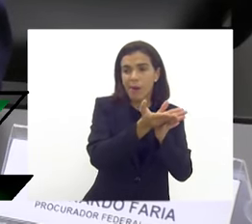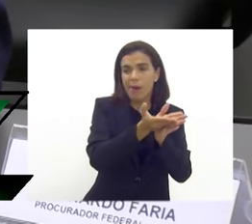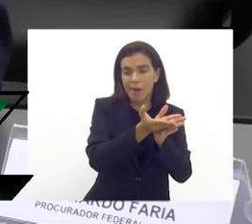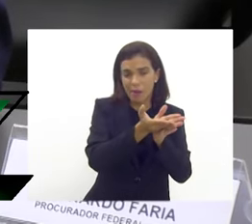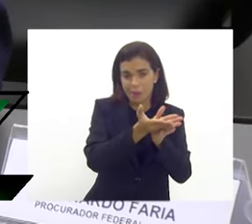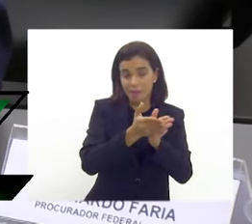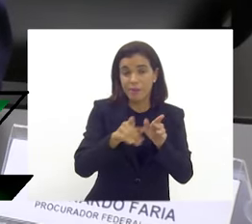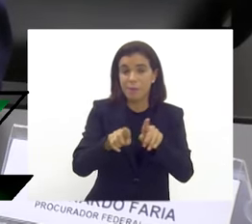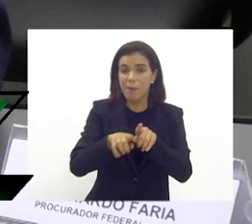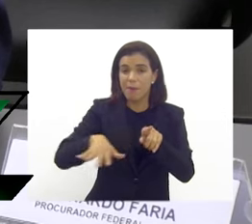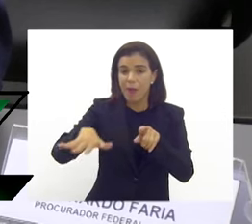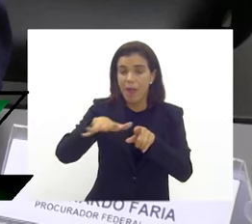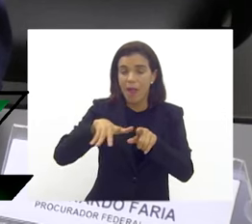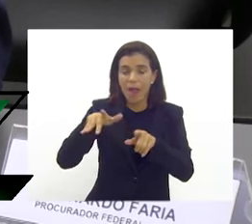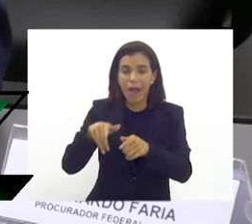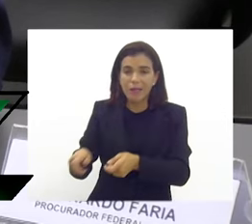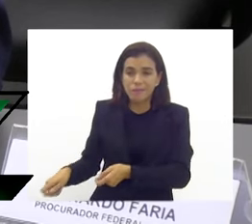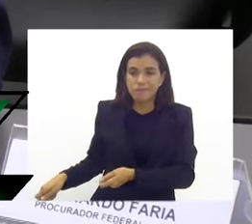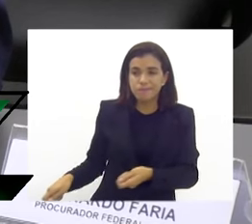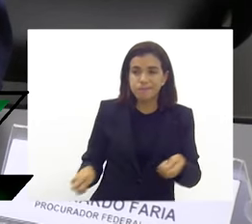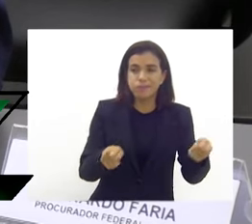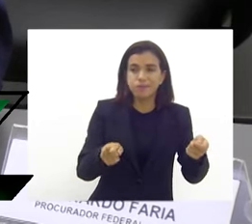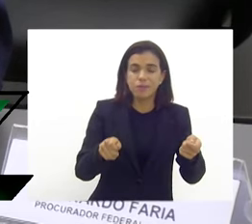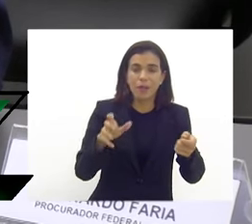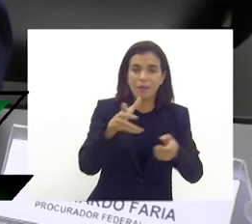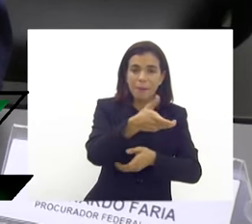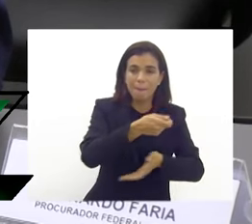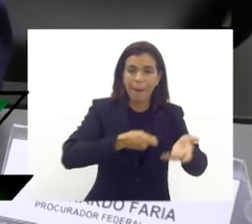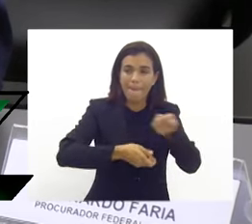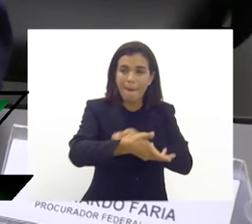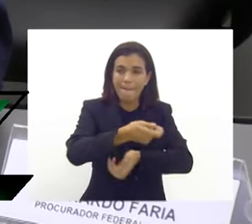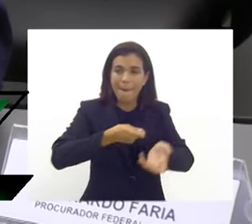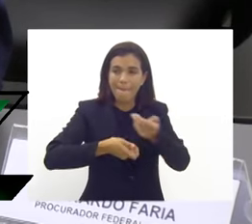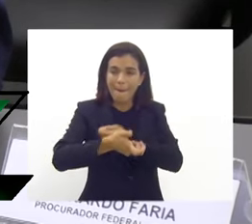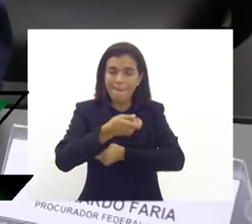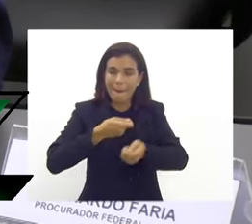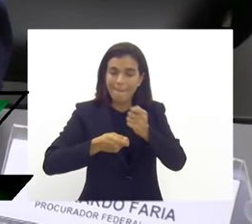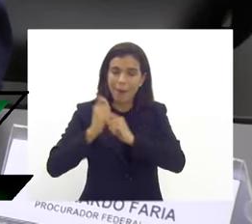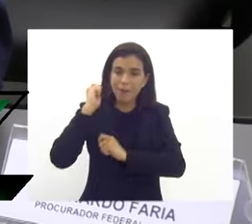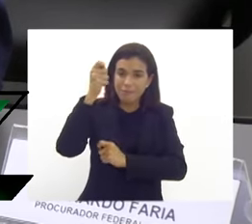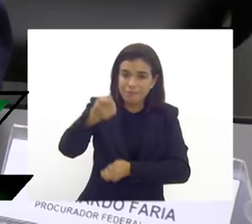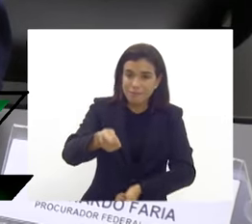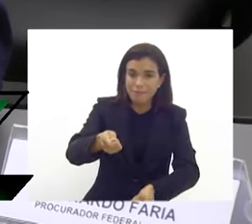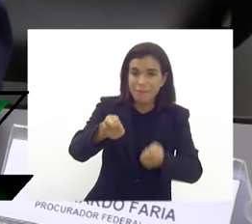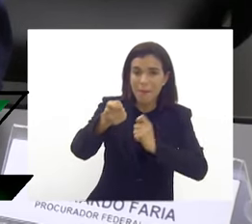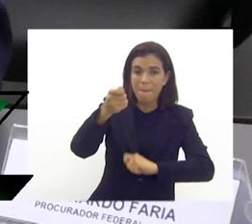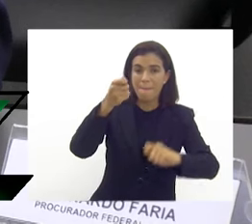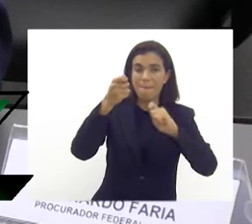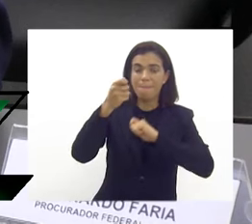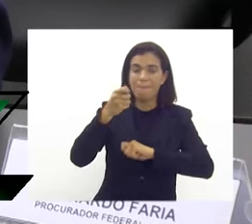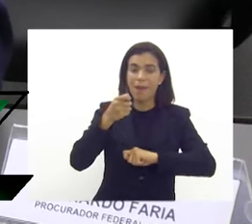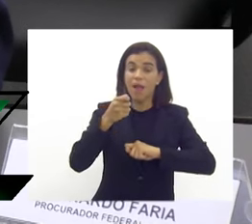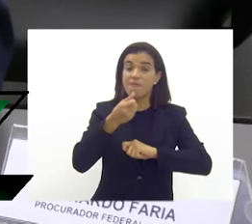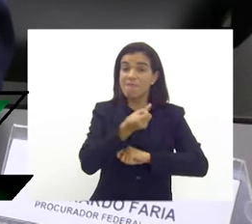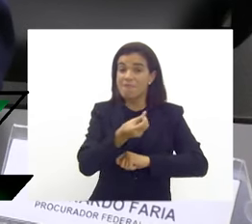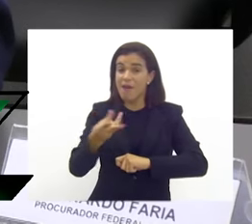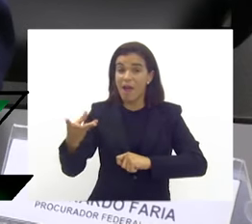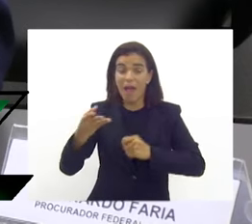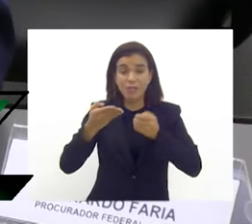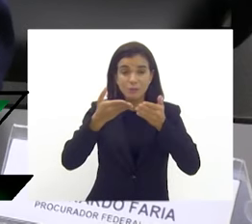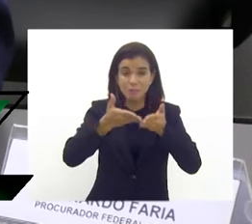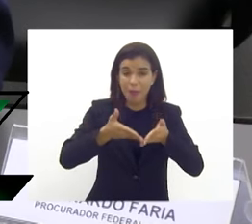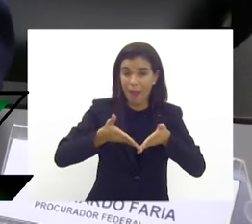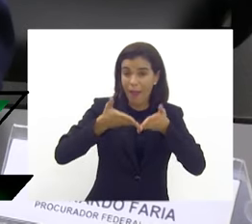eh então ao longo das décadas embarcações que se tornaram inservíveis foram abandonadas e exatamente ali o que